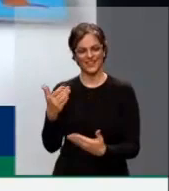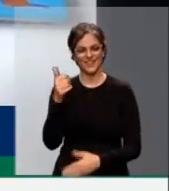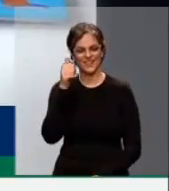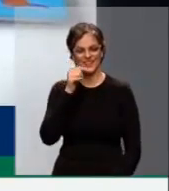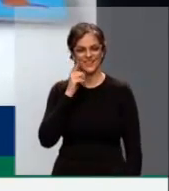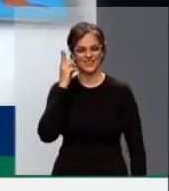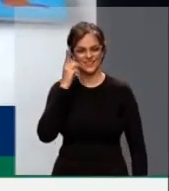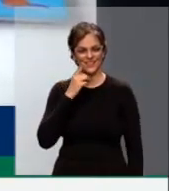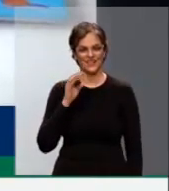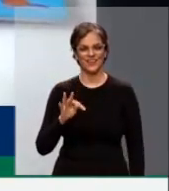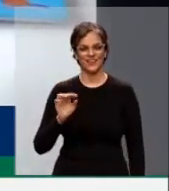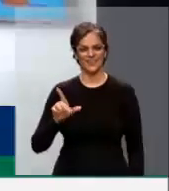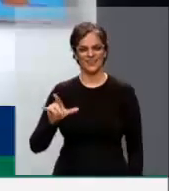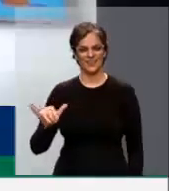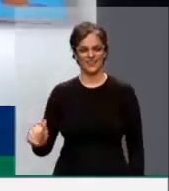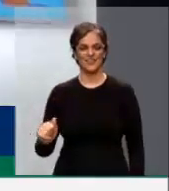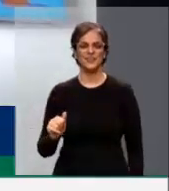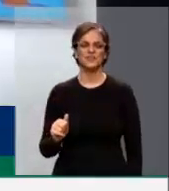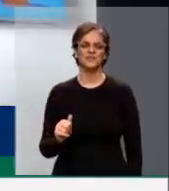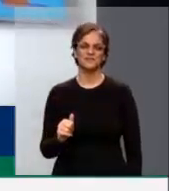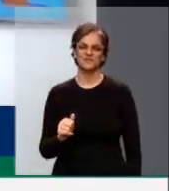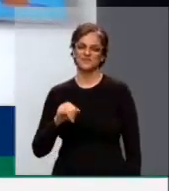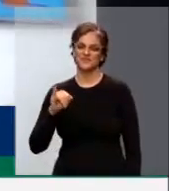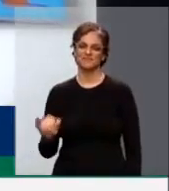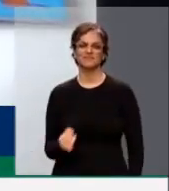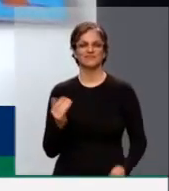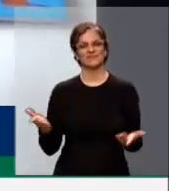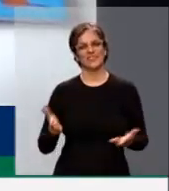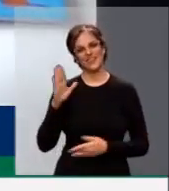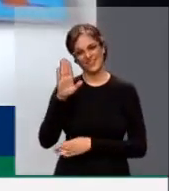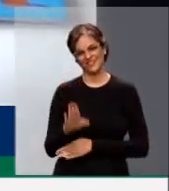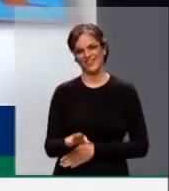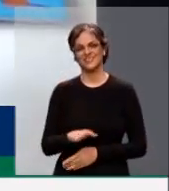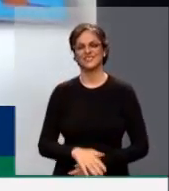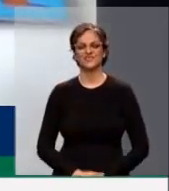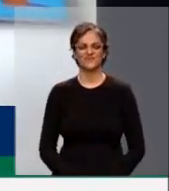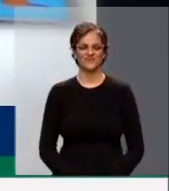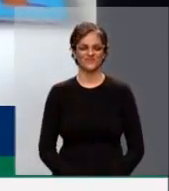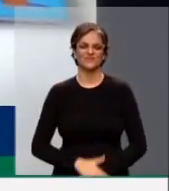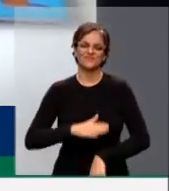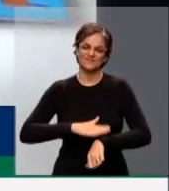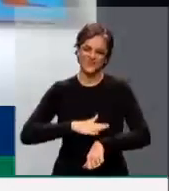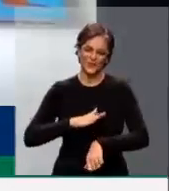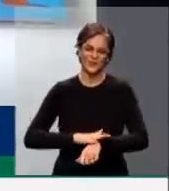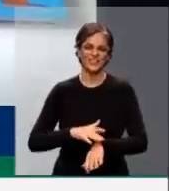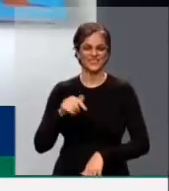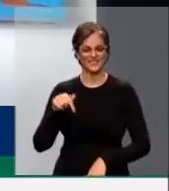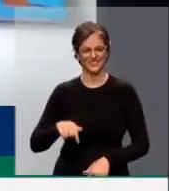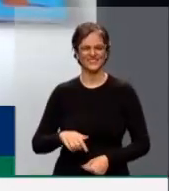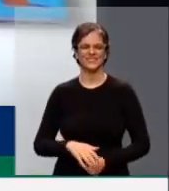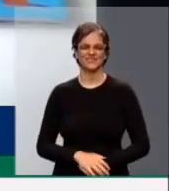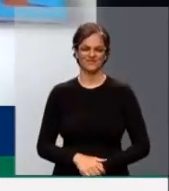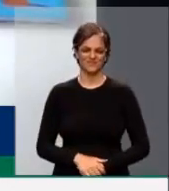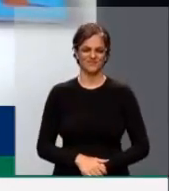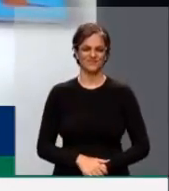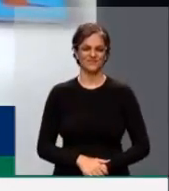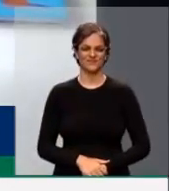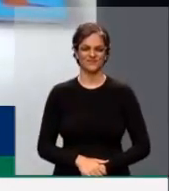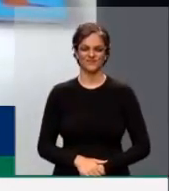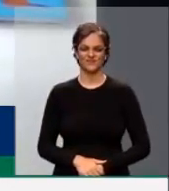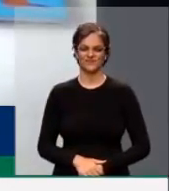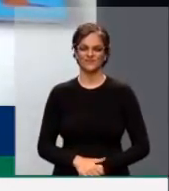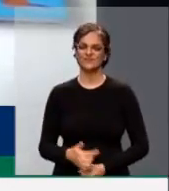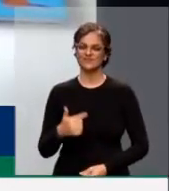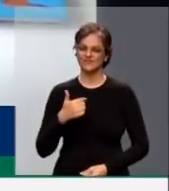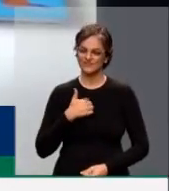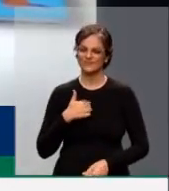deputada Talíria Petroni, por essa tarde de hoje, por esse momento. E dizer também que sou